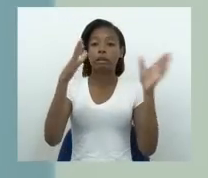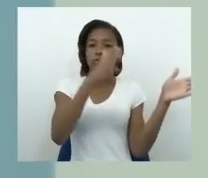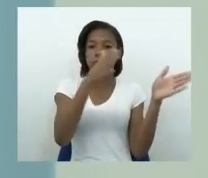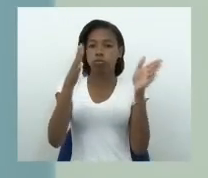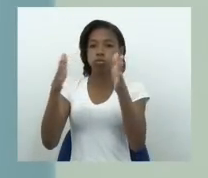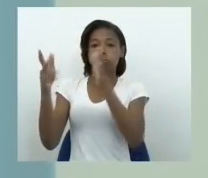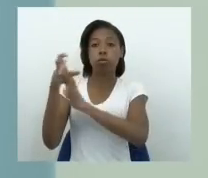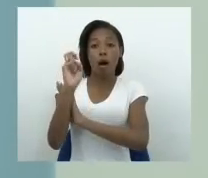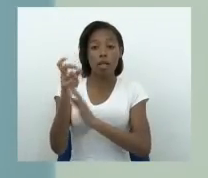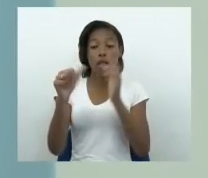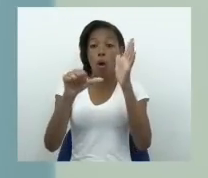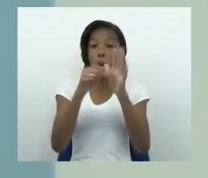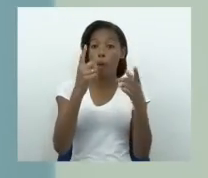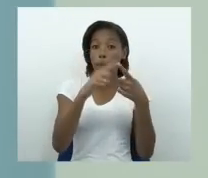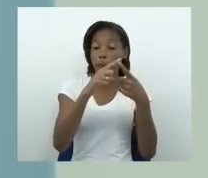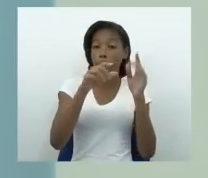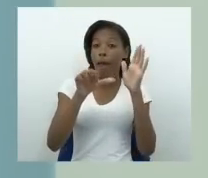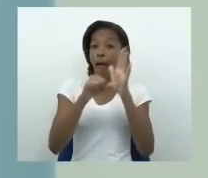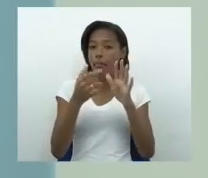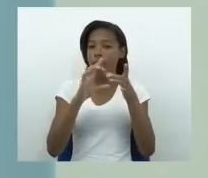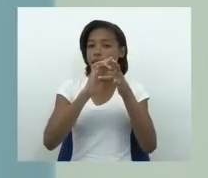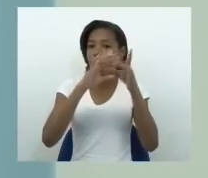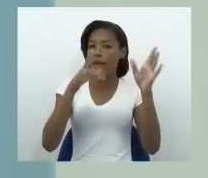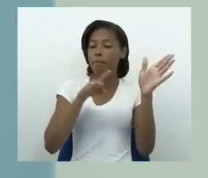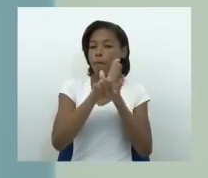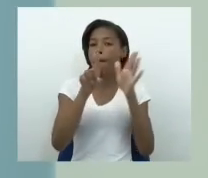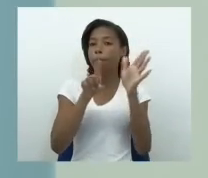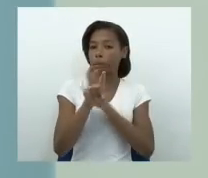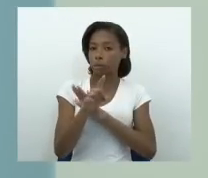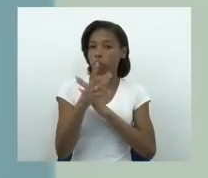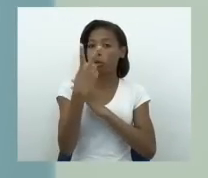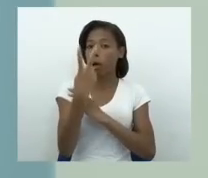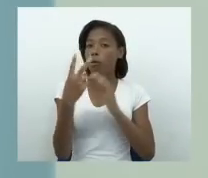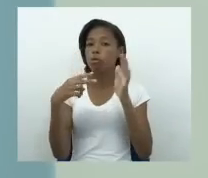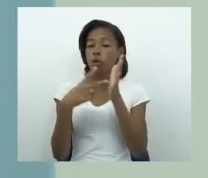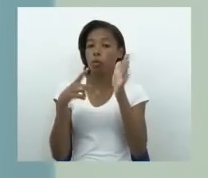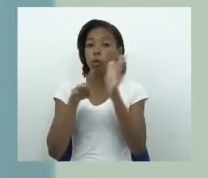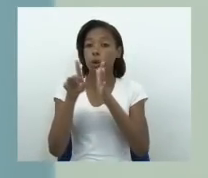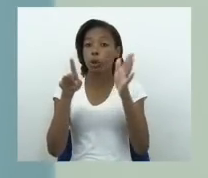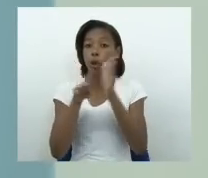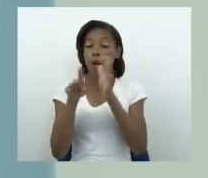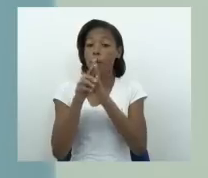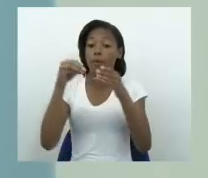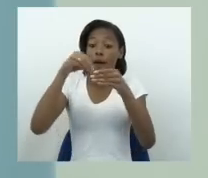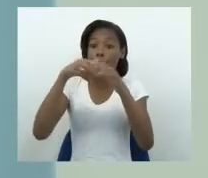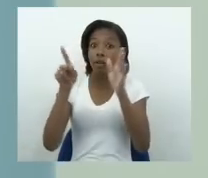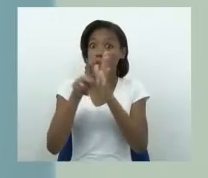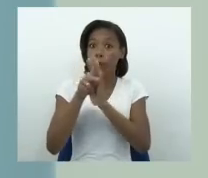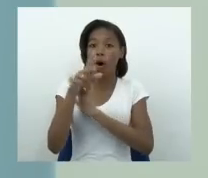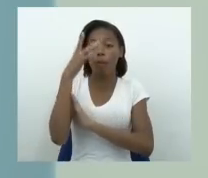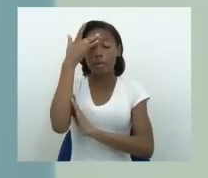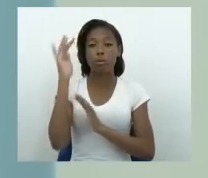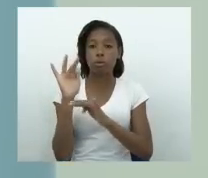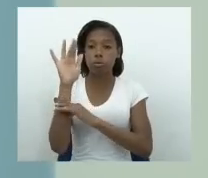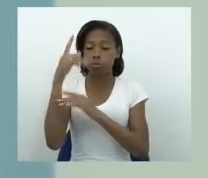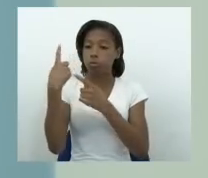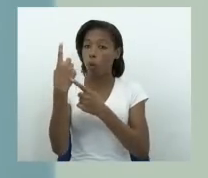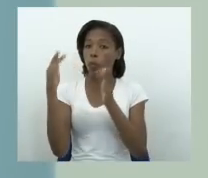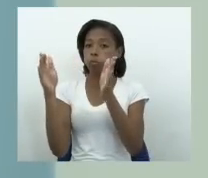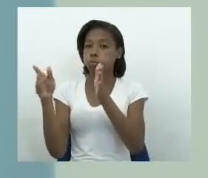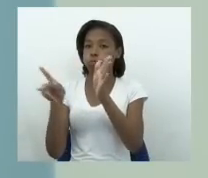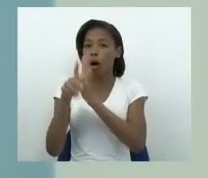5 blocos, sendo um de pergunta única do mediador para os candidatos, 2 de perguntas entre os candidatos, 1 de perguntas